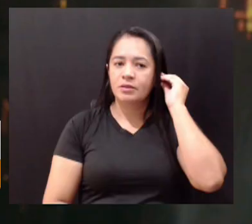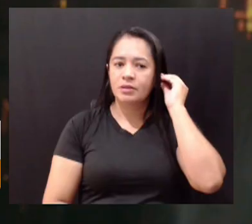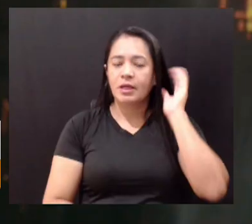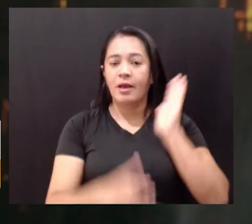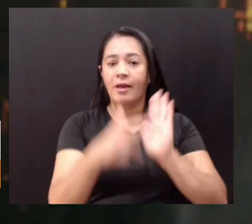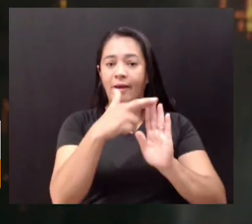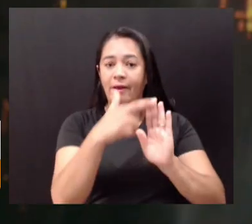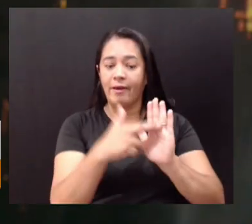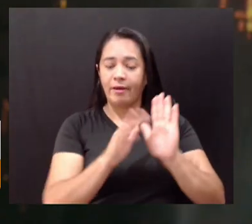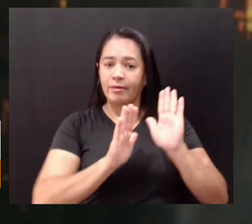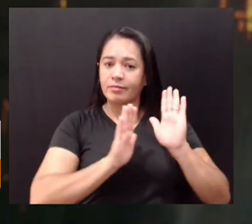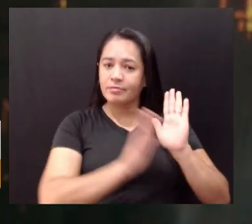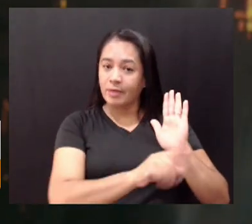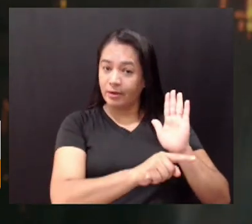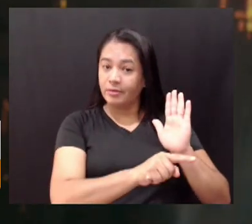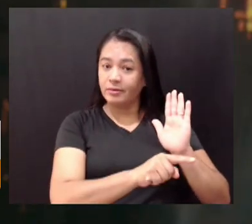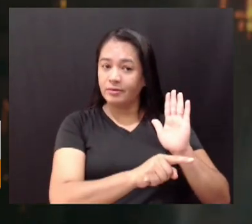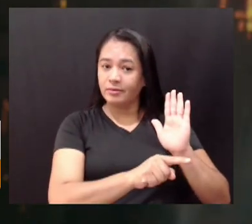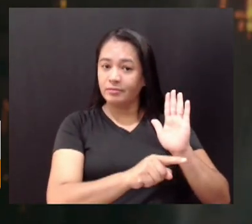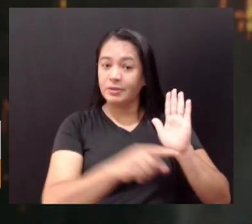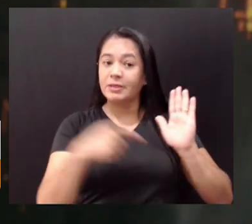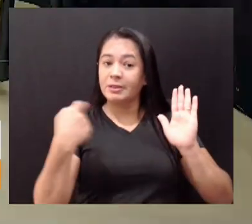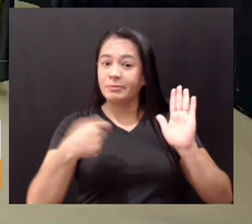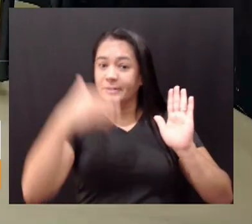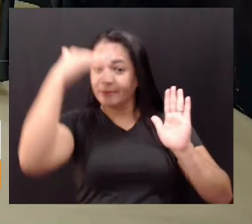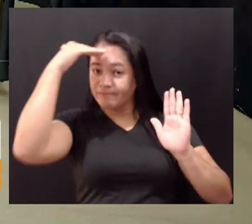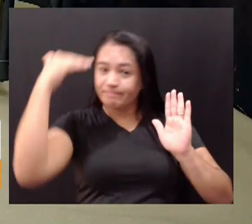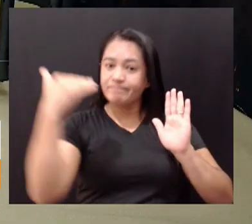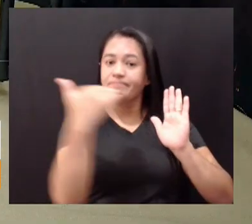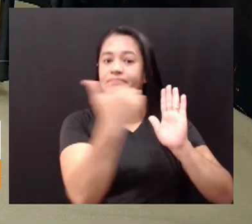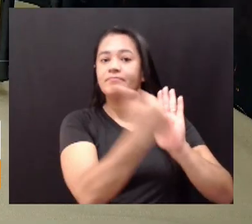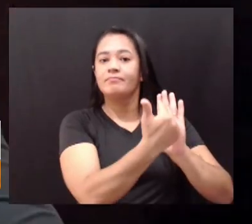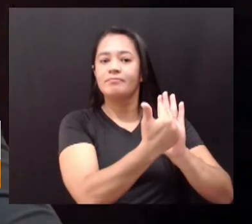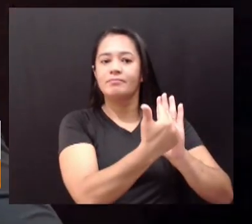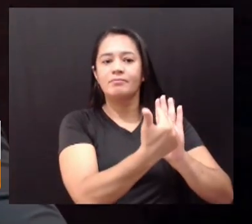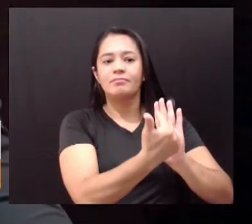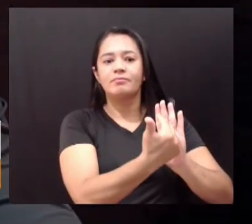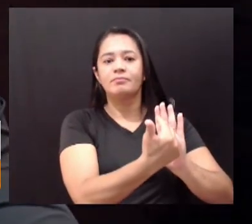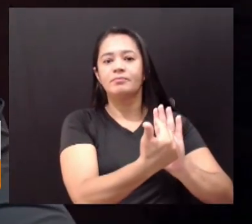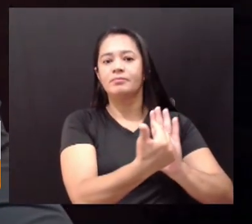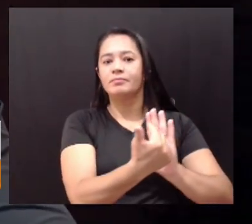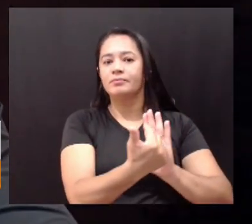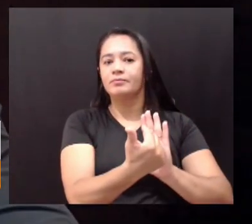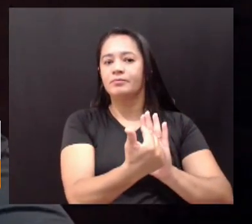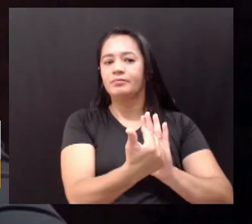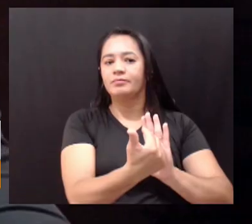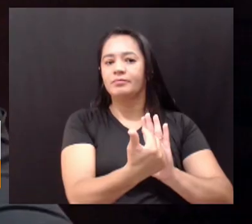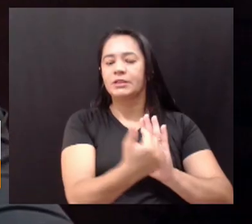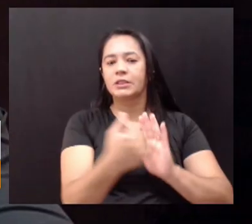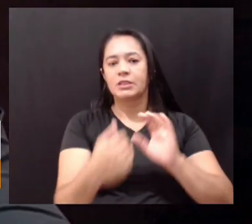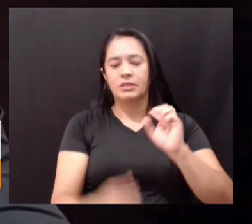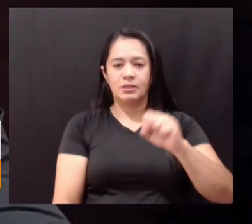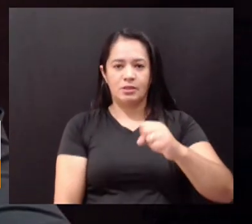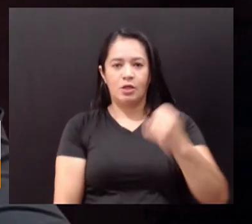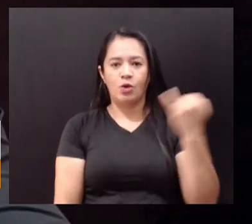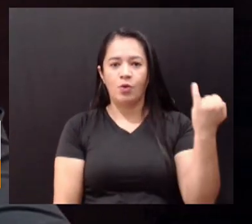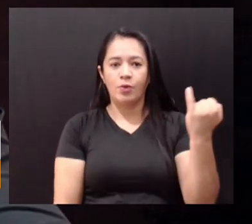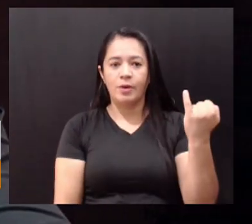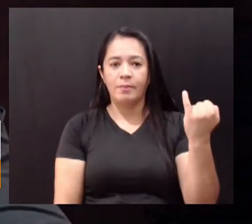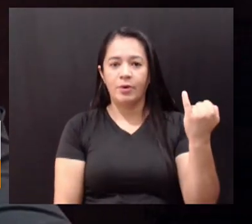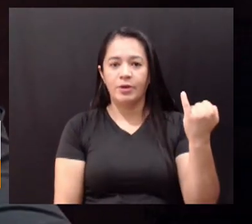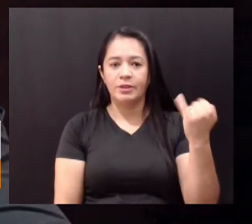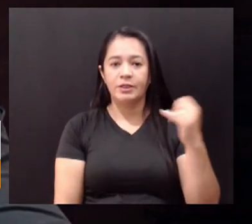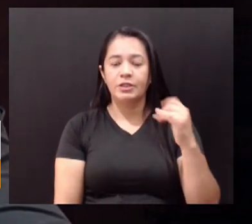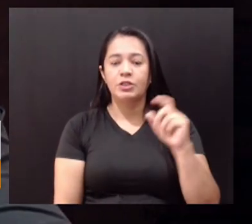elas são para ser cumpridas, né? Boa. Acho que mais importante do que o processo seletivo em si, ou